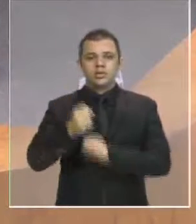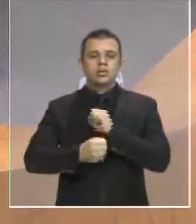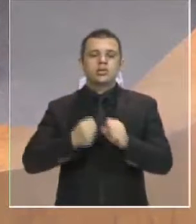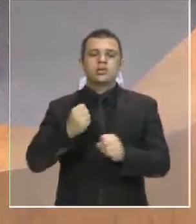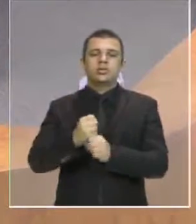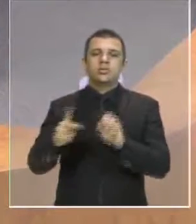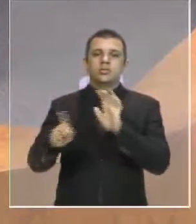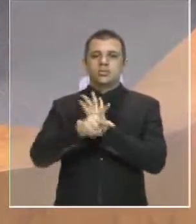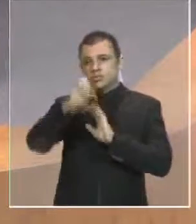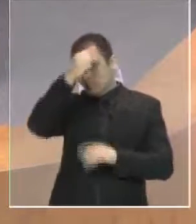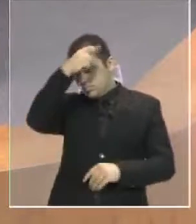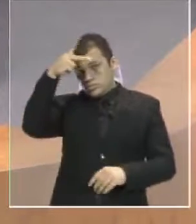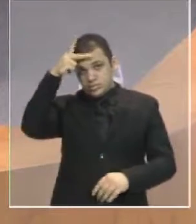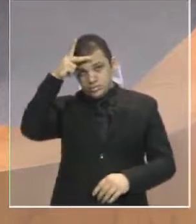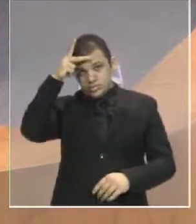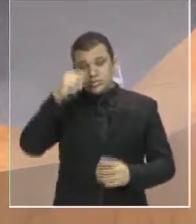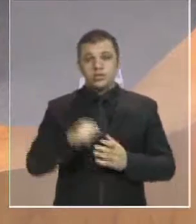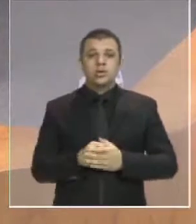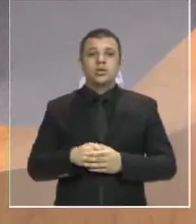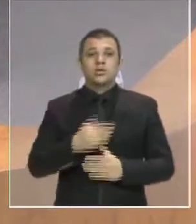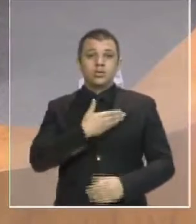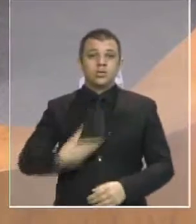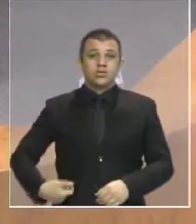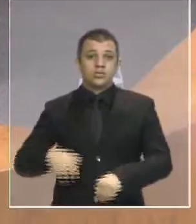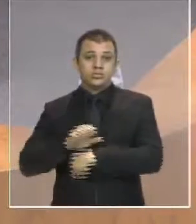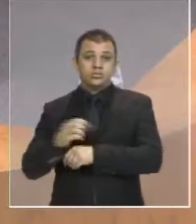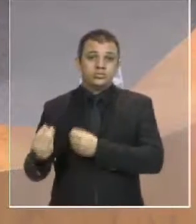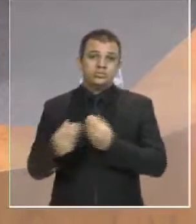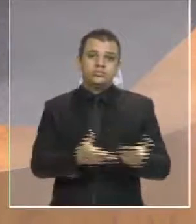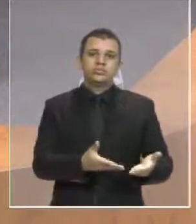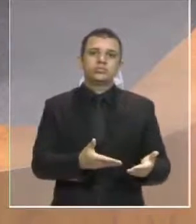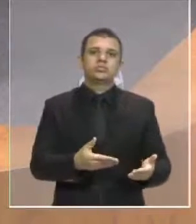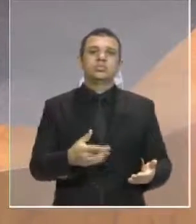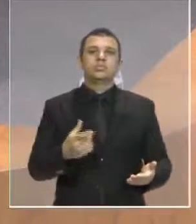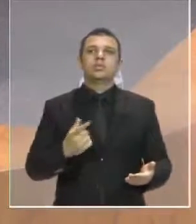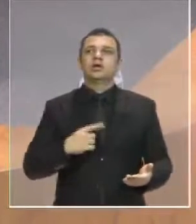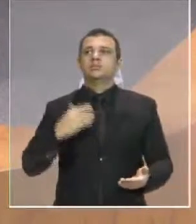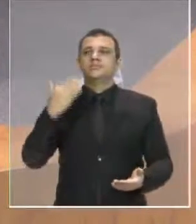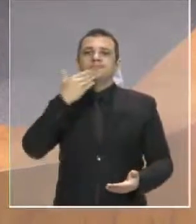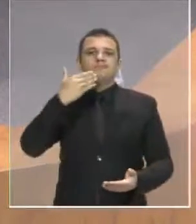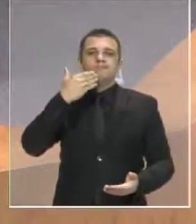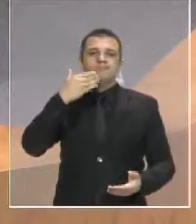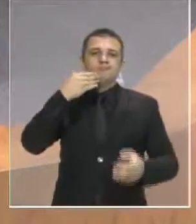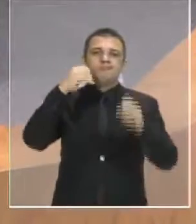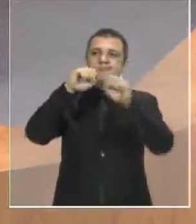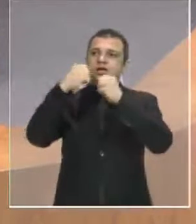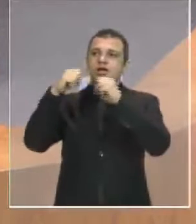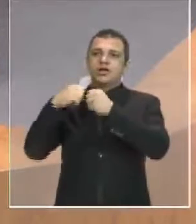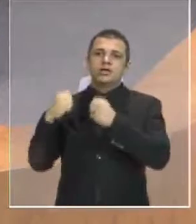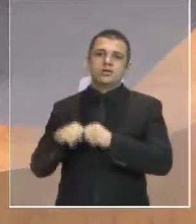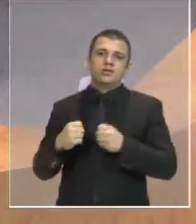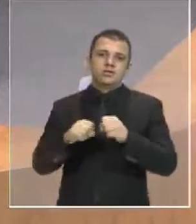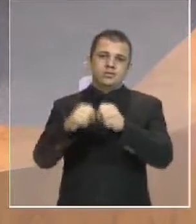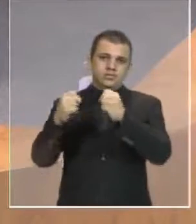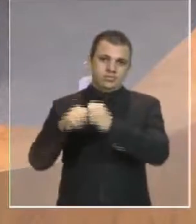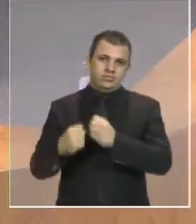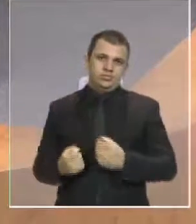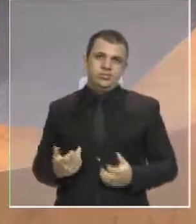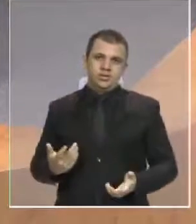a Deus vai entregar climatizada. Só para vocês terem uma ideia, dessa escola Bandeirante foram tiradas 90 carradas de